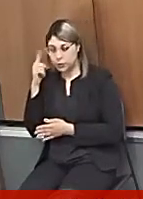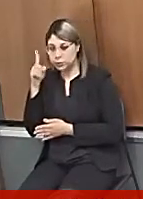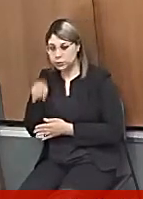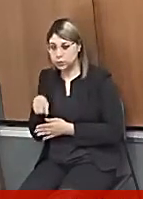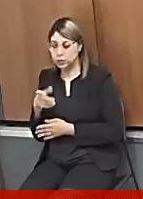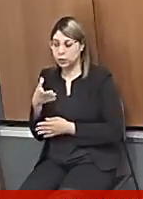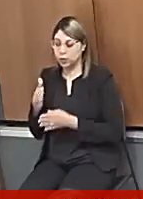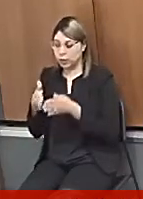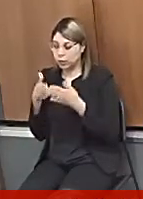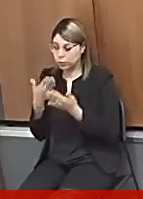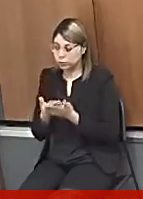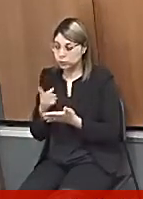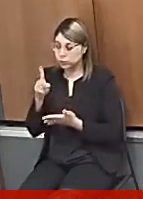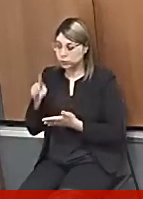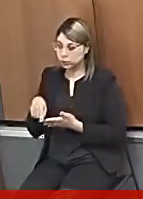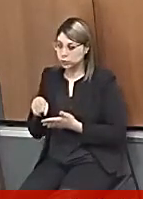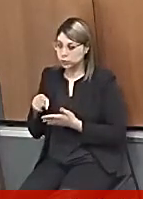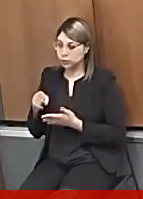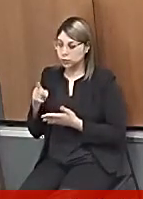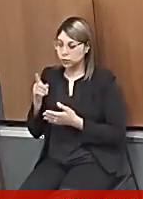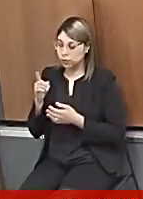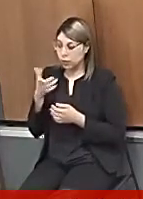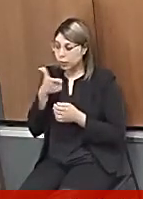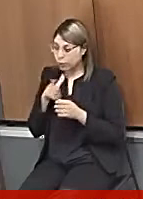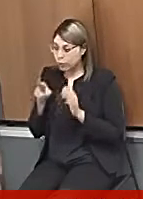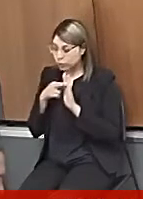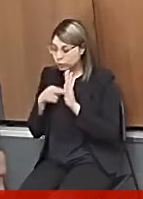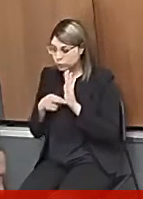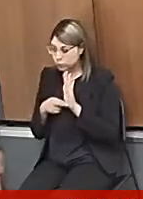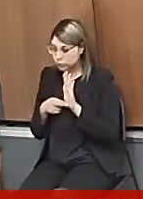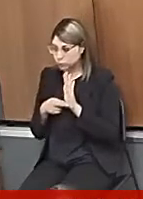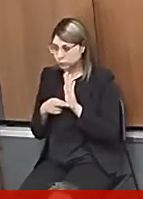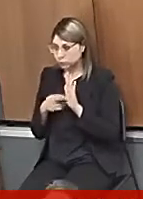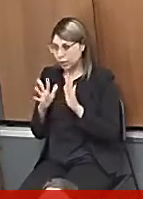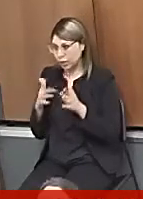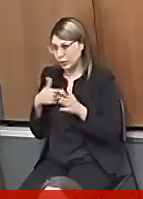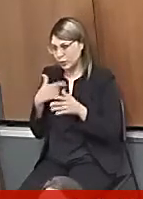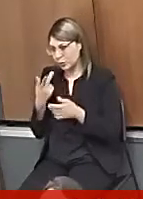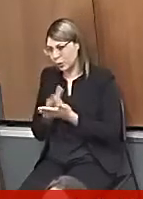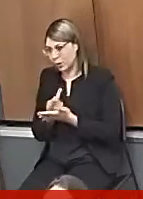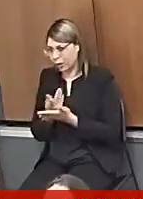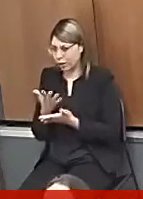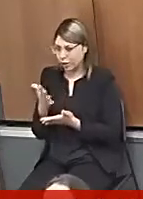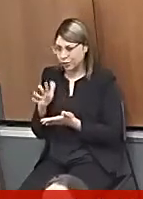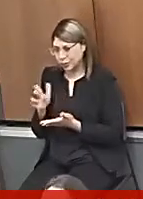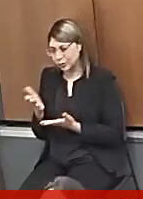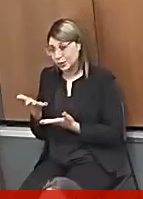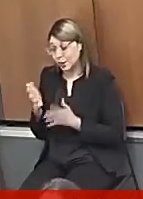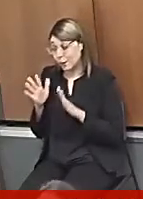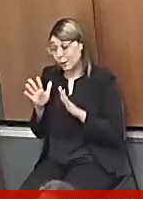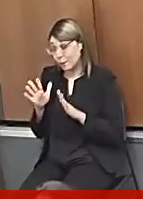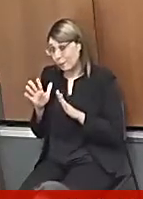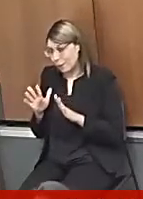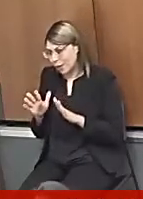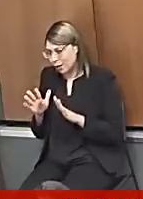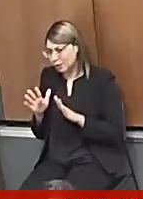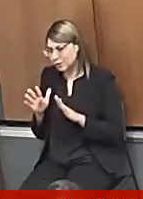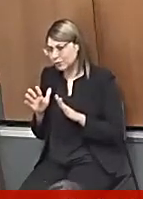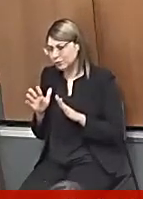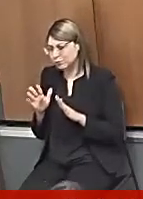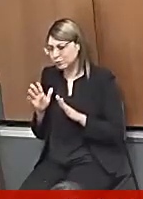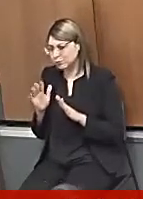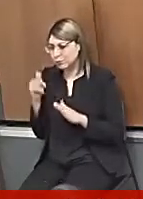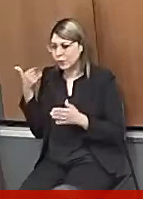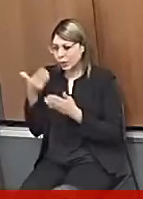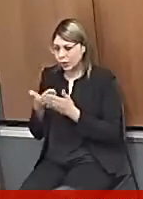vagas na data de publicação do acórdão e se eu não estou enganado posso até ser que que esteja mas se eu não estou enganado até aquele